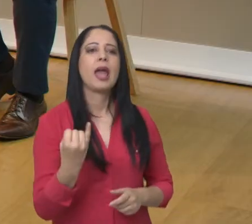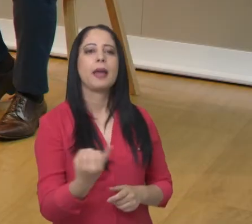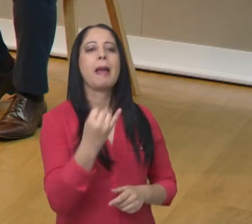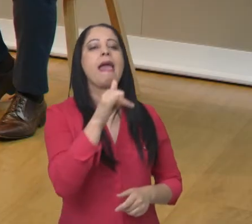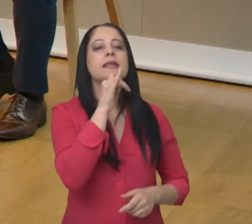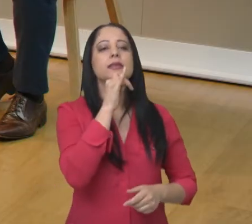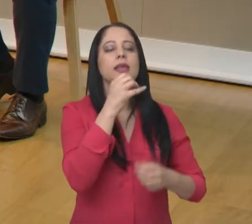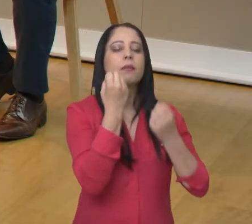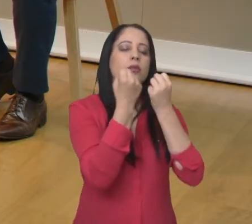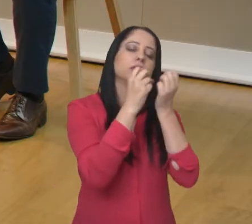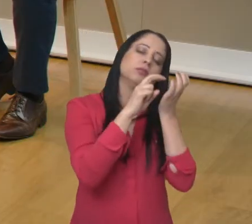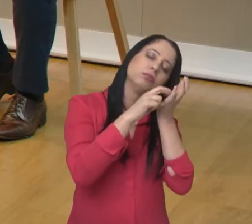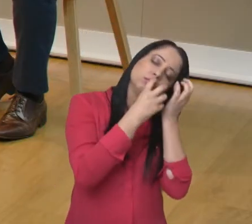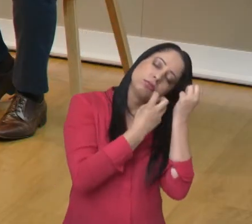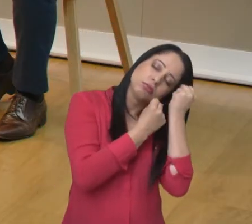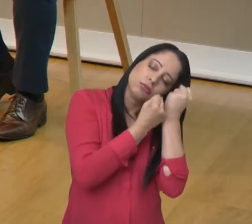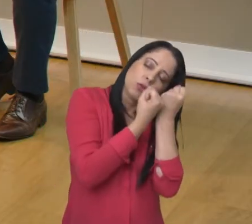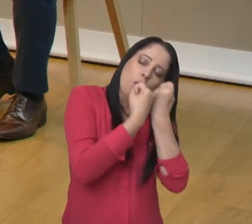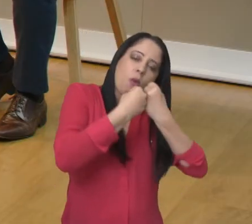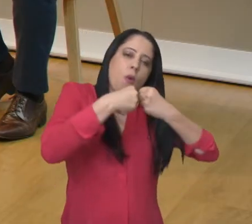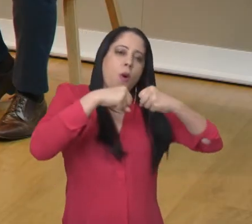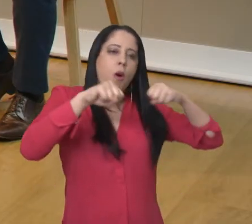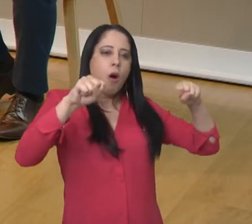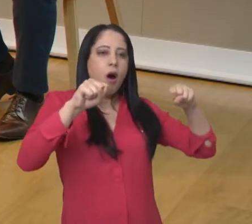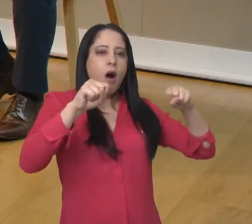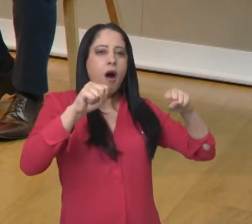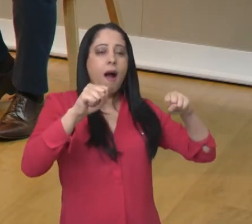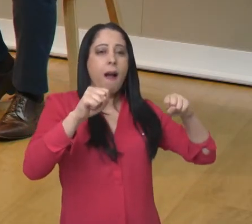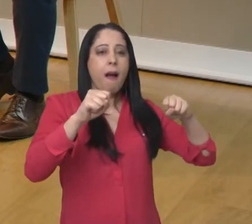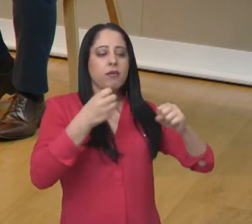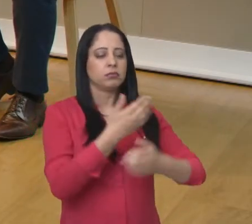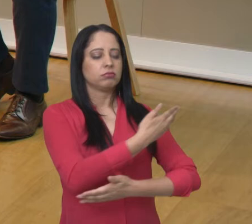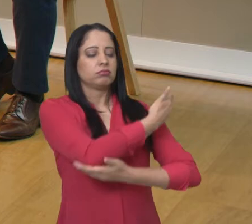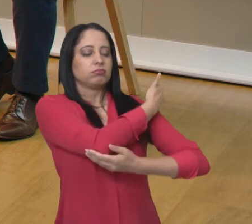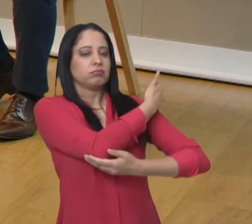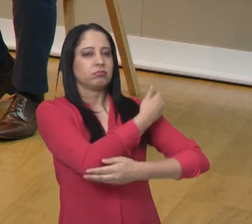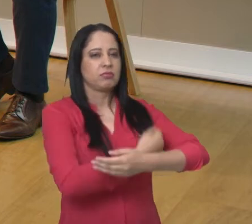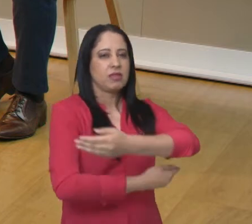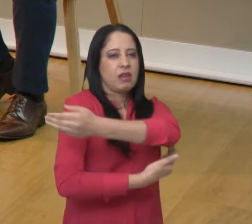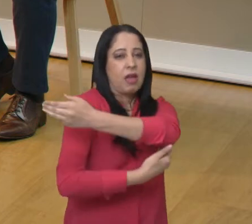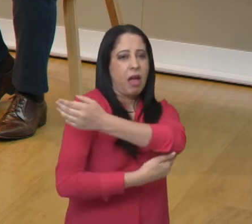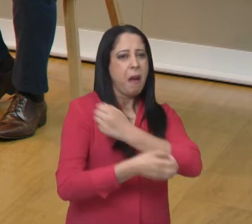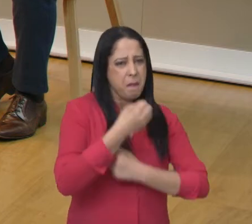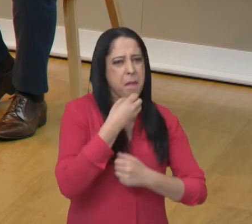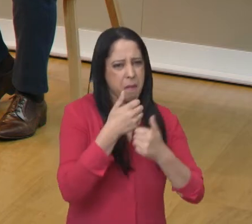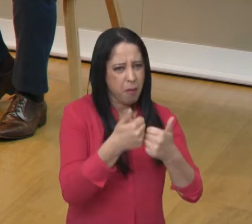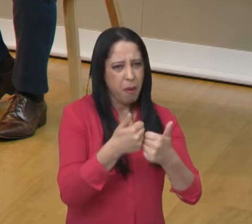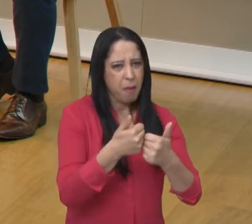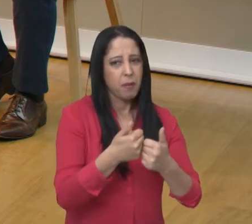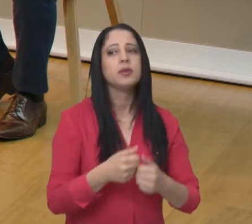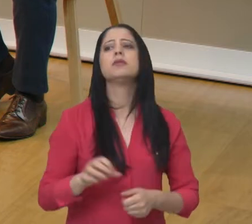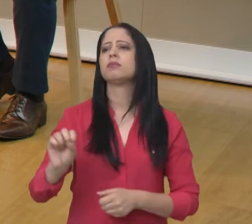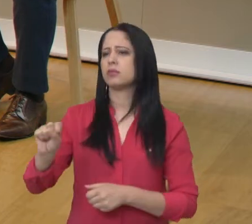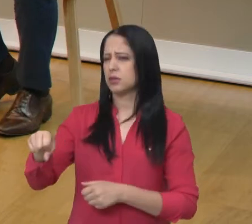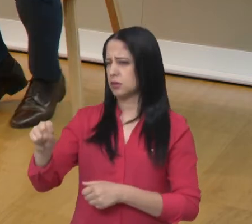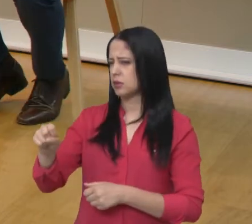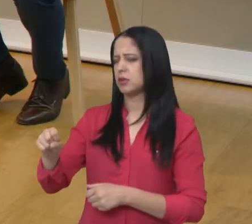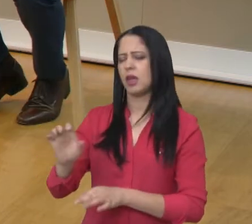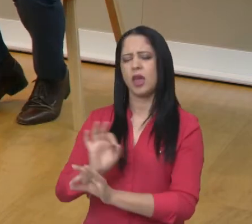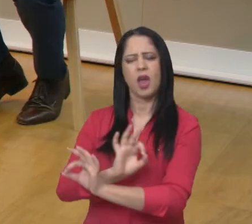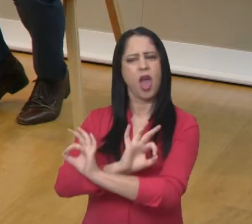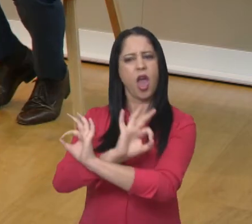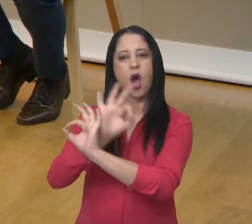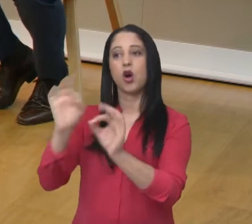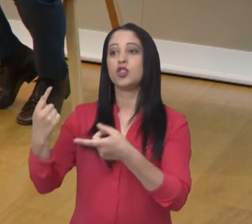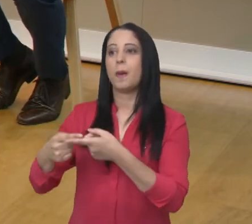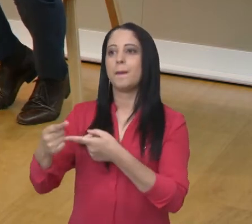logo que a gente acorda de manhã? Sim, a gente não tem esse hábito. Aquele tal daquela espreguiçada bem gostosa, vale a pena. Sim, isso